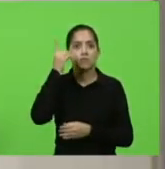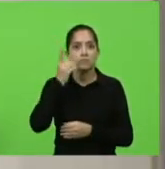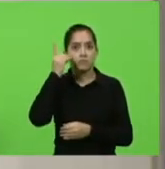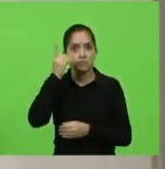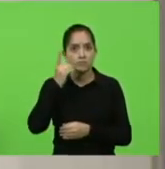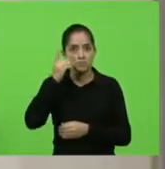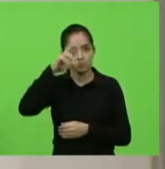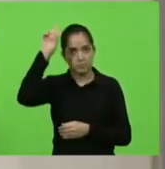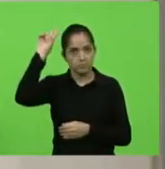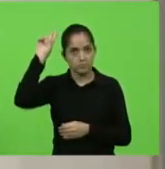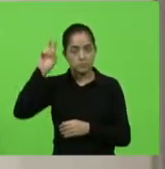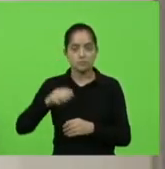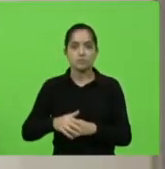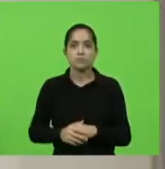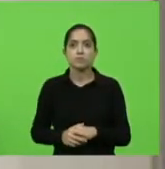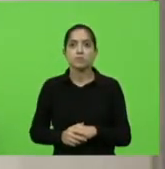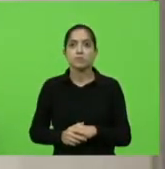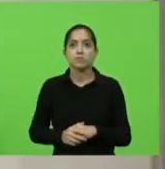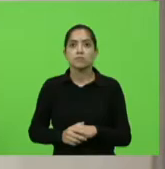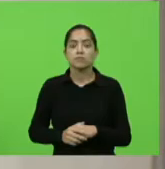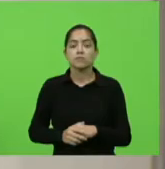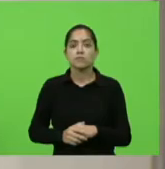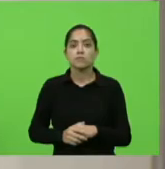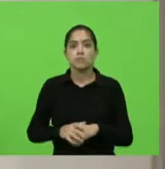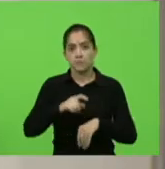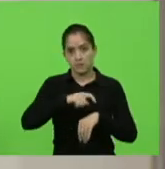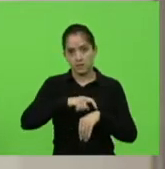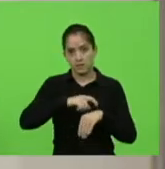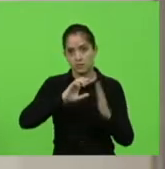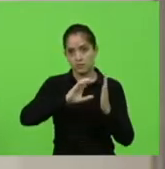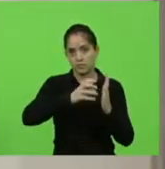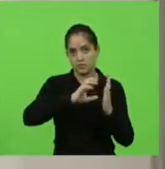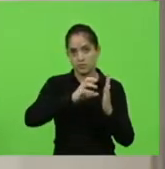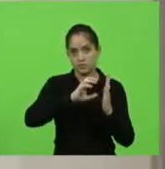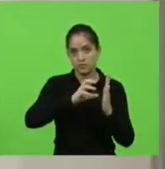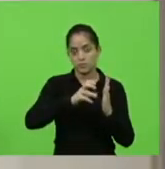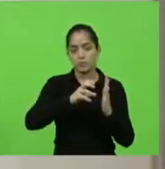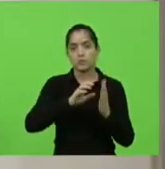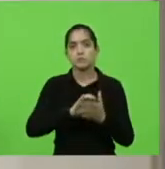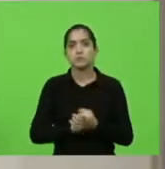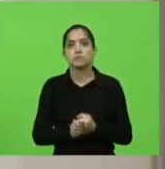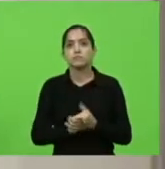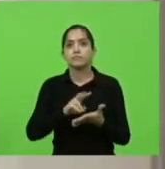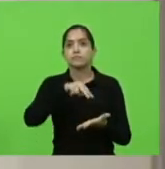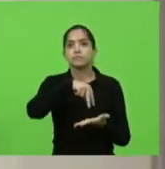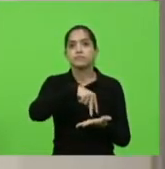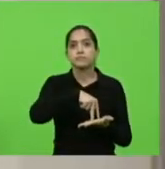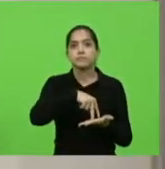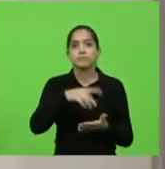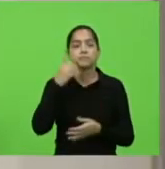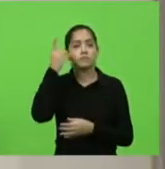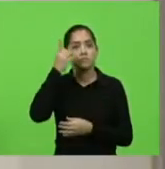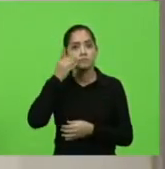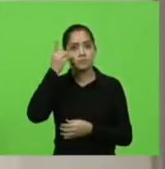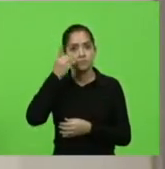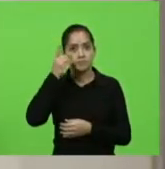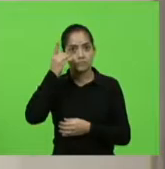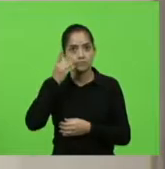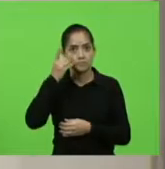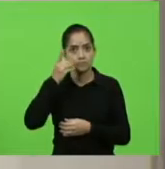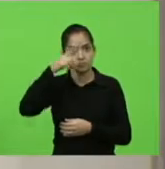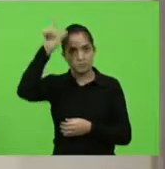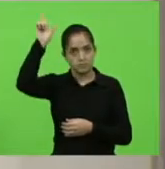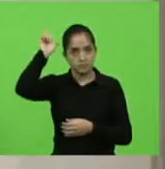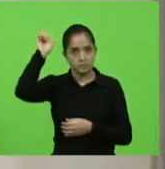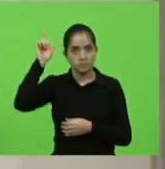doutor Vicente Carupreso. Grande expediente. Neste horário destinado aos partidos políticos, fez uso da palavra o senhor deputado Sargento